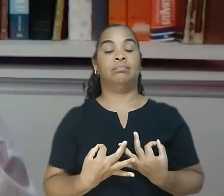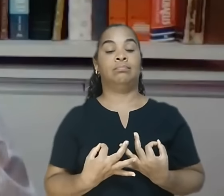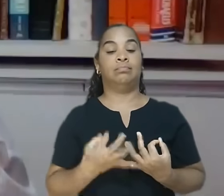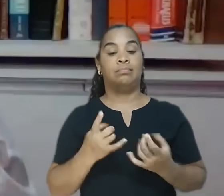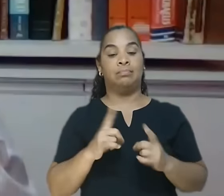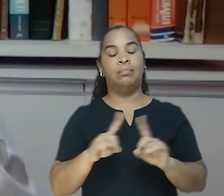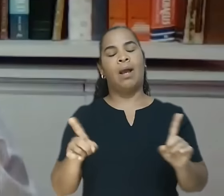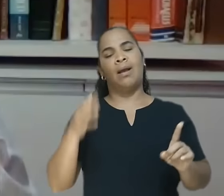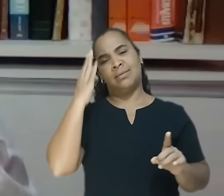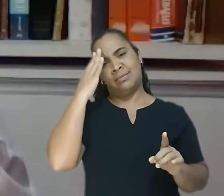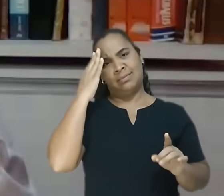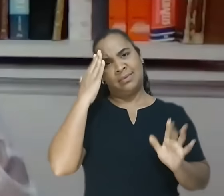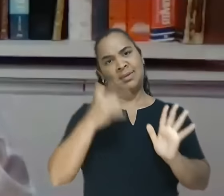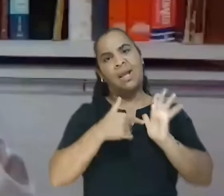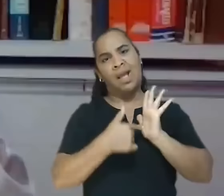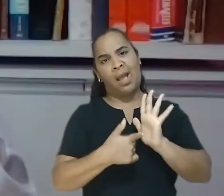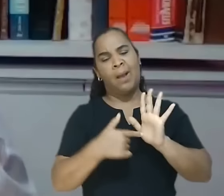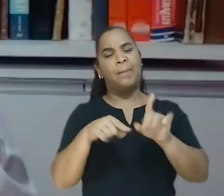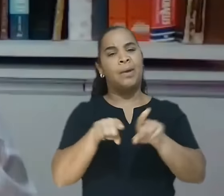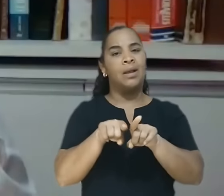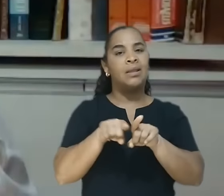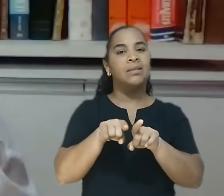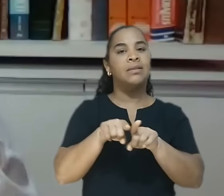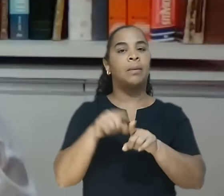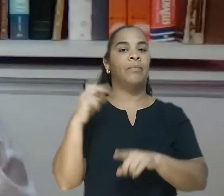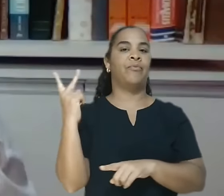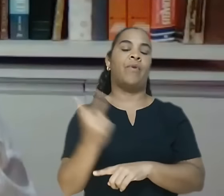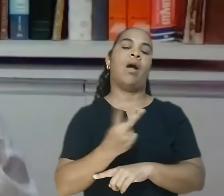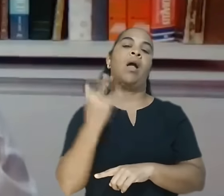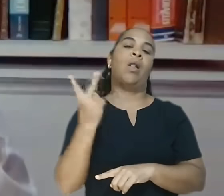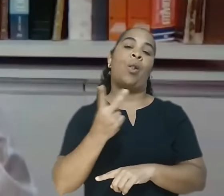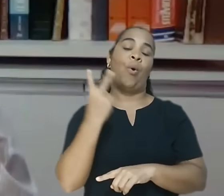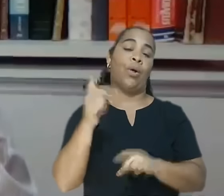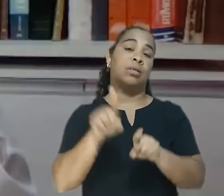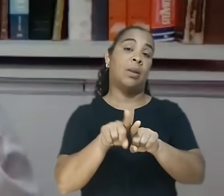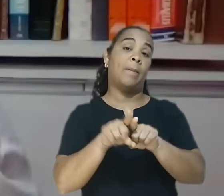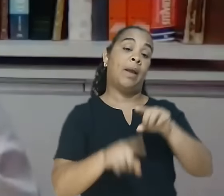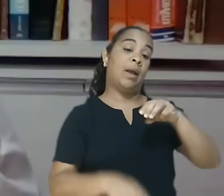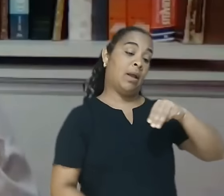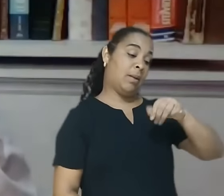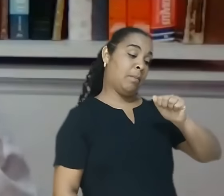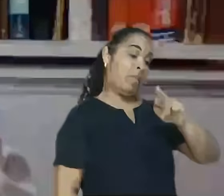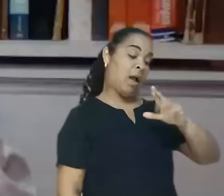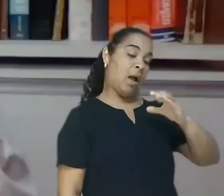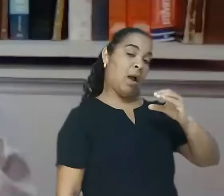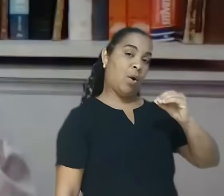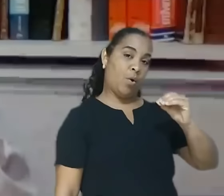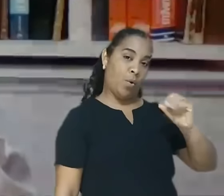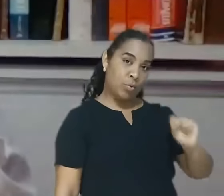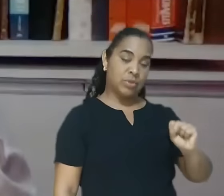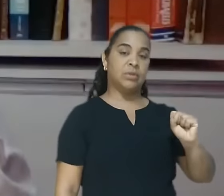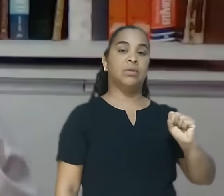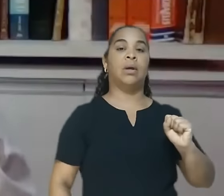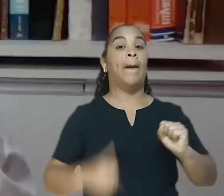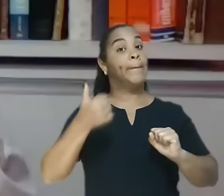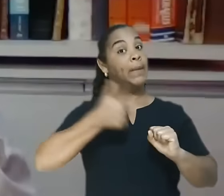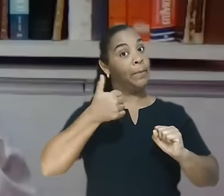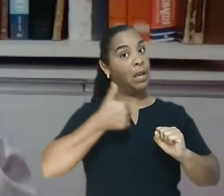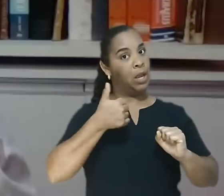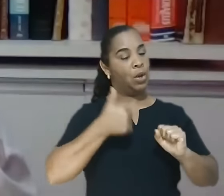Mostrar E de assinalar O grande valor De Marcos Que foi o primeiro Lucas Aquele que foi O